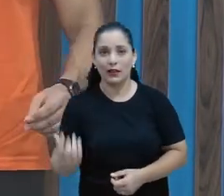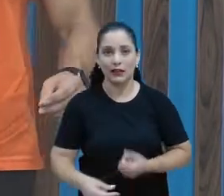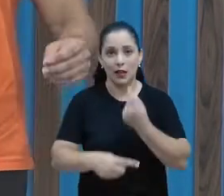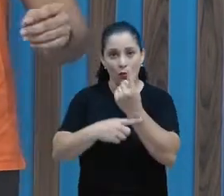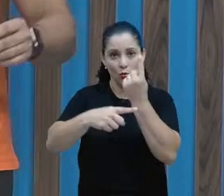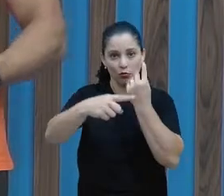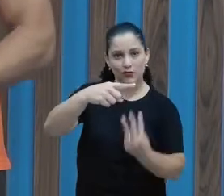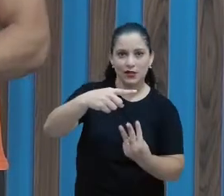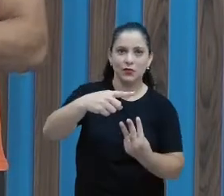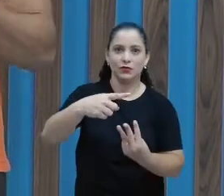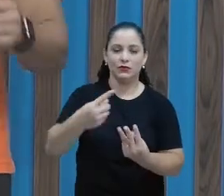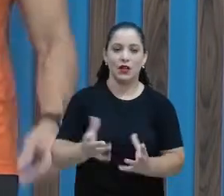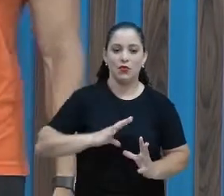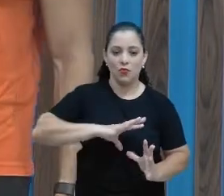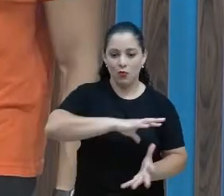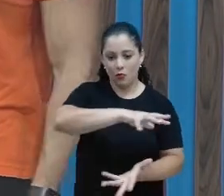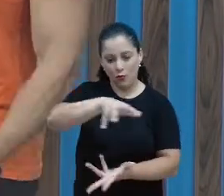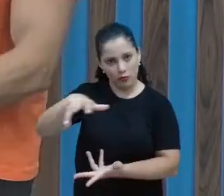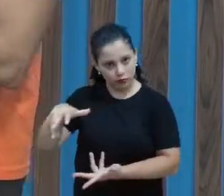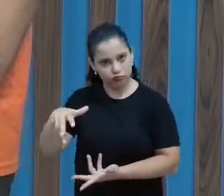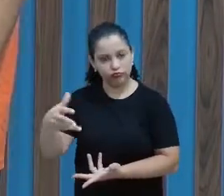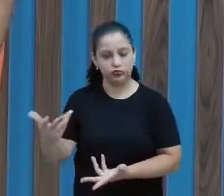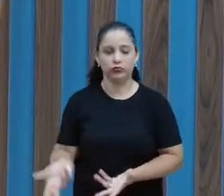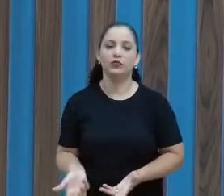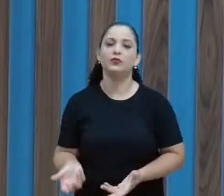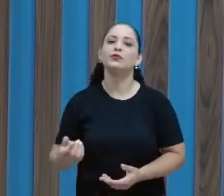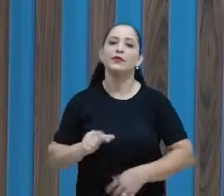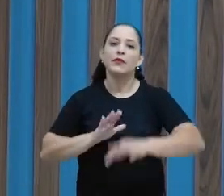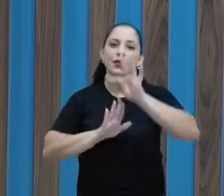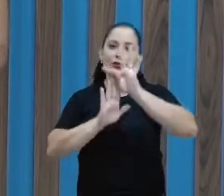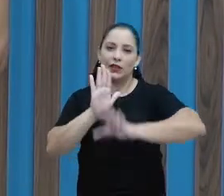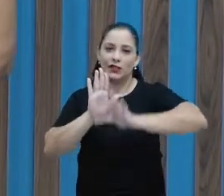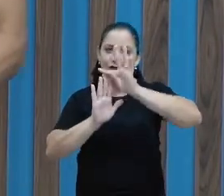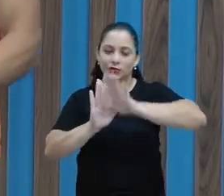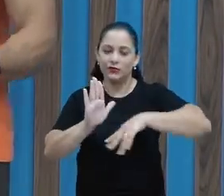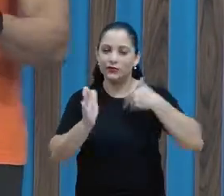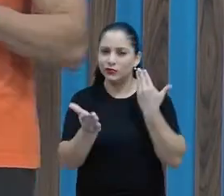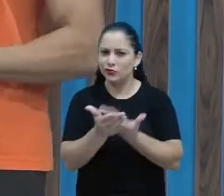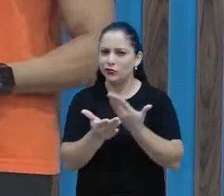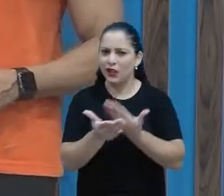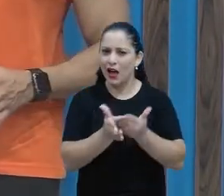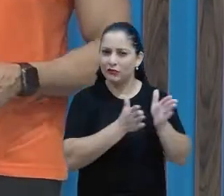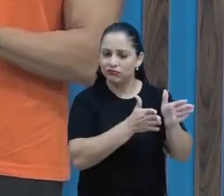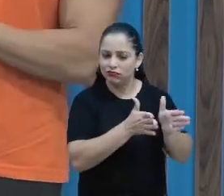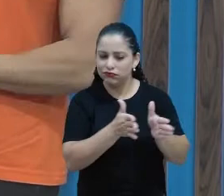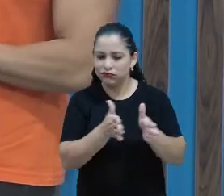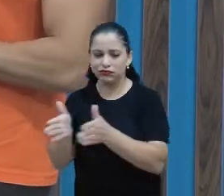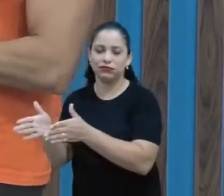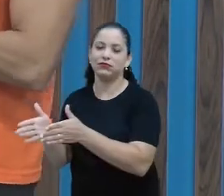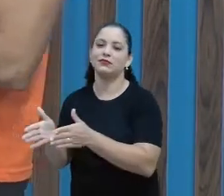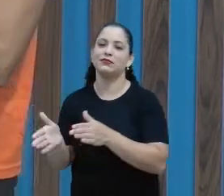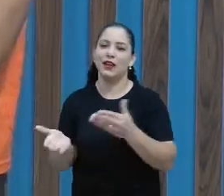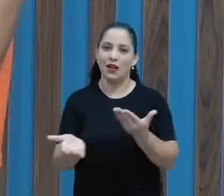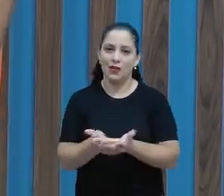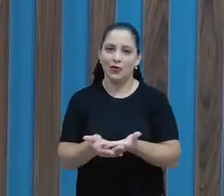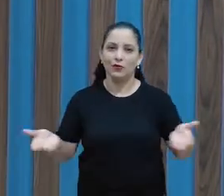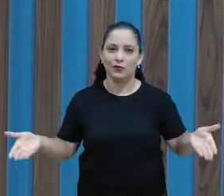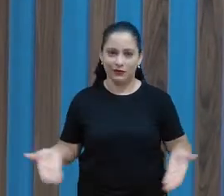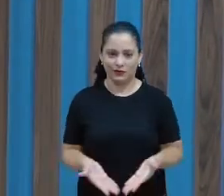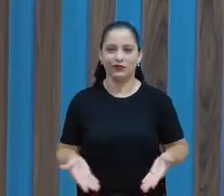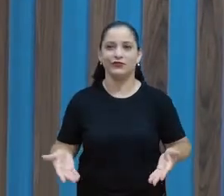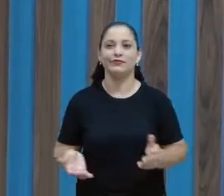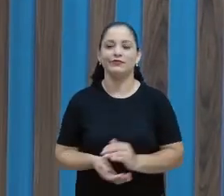no ano de 2021, tá? Isso aí é um textinho que a gente vai trabalhar esse texto aí durante a nossa aula de